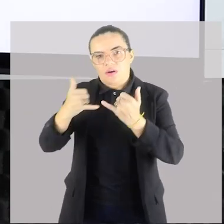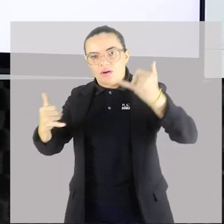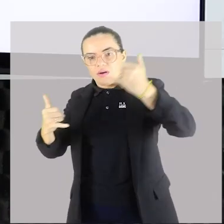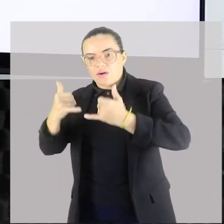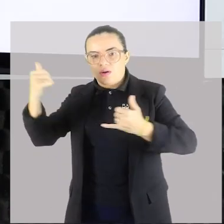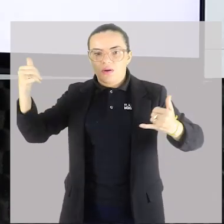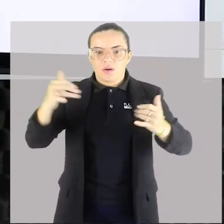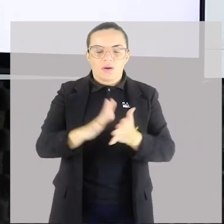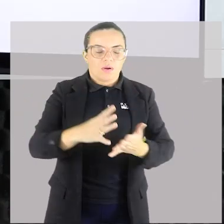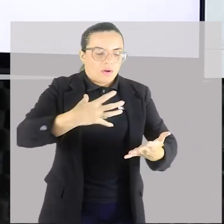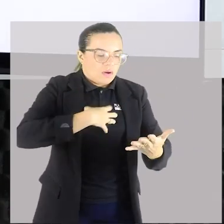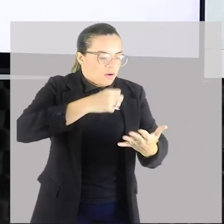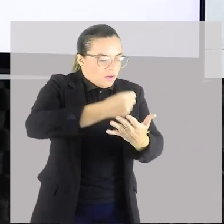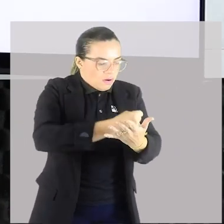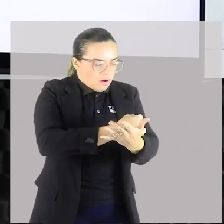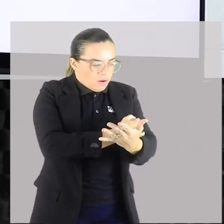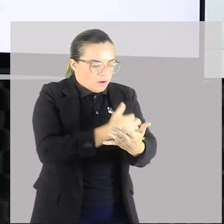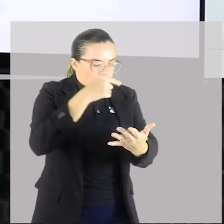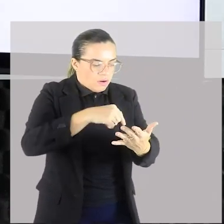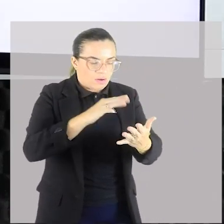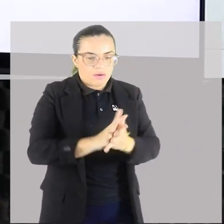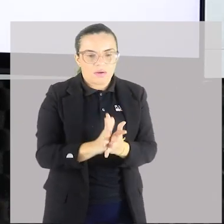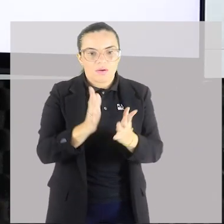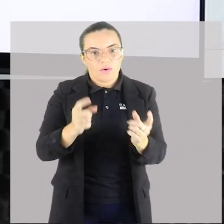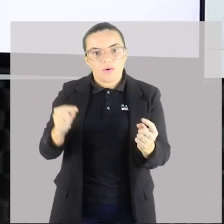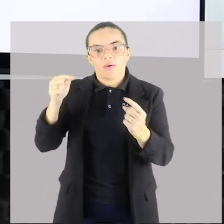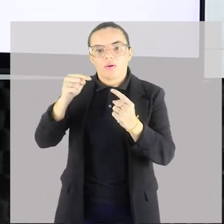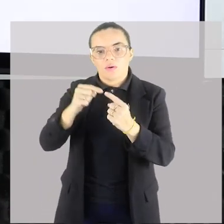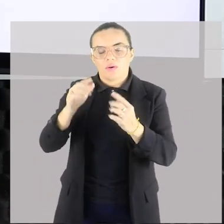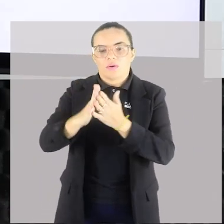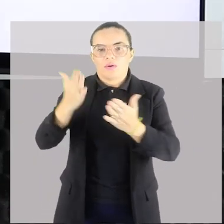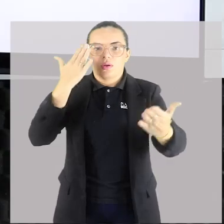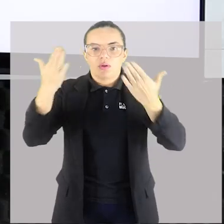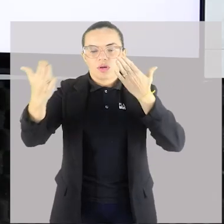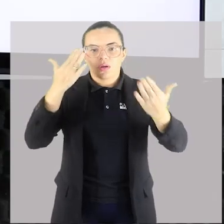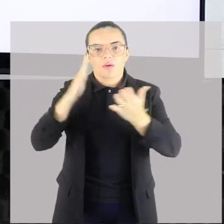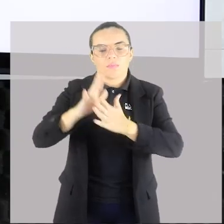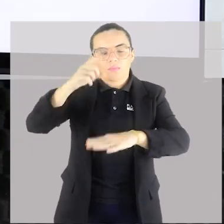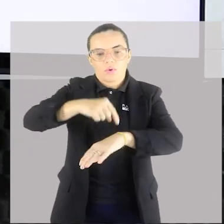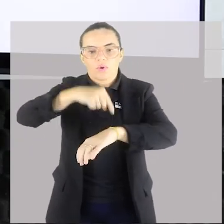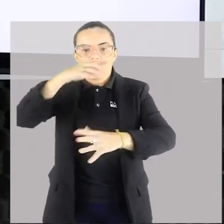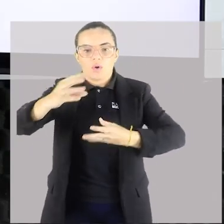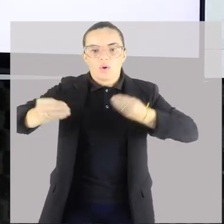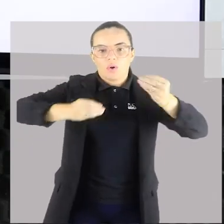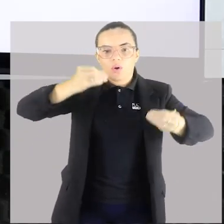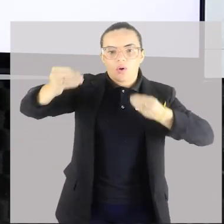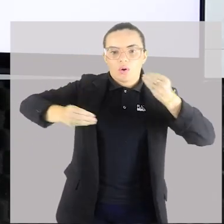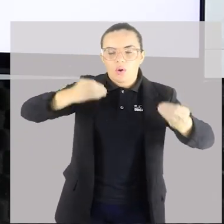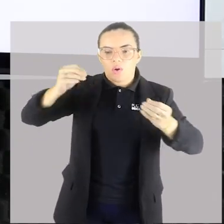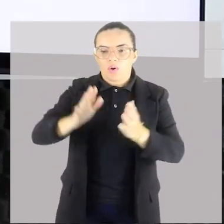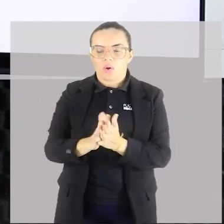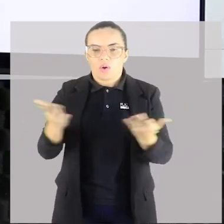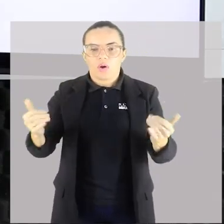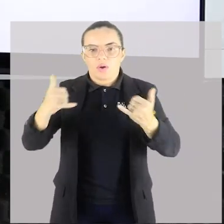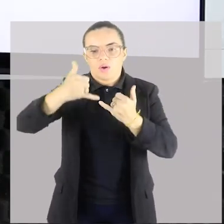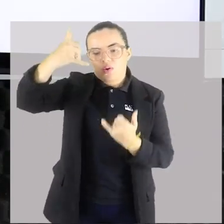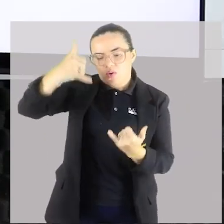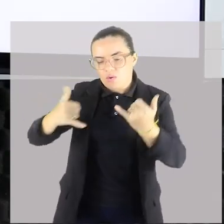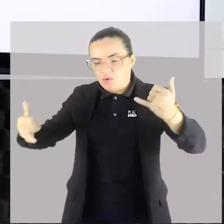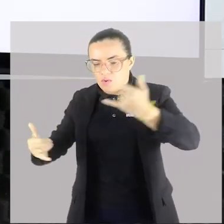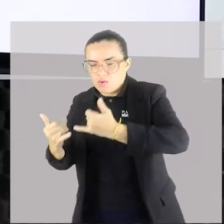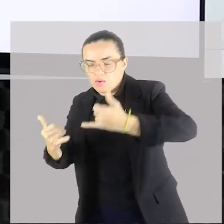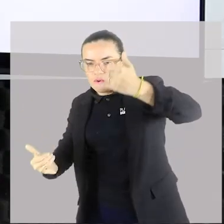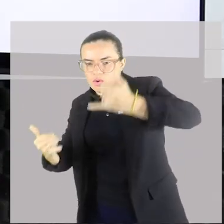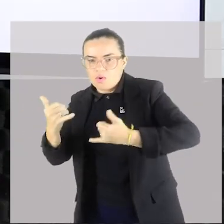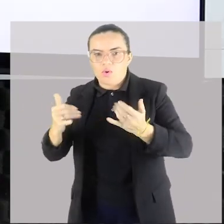estado emocional, um estado psicológico dele naquele momento. A forma como há o emaranhado de linhas, a forma como